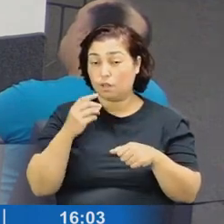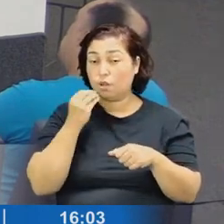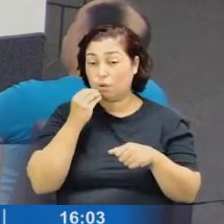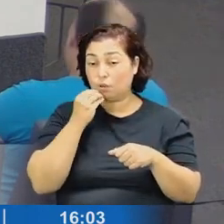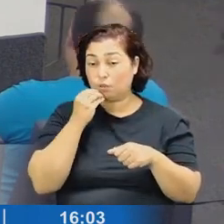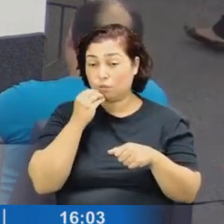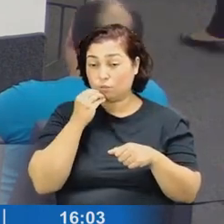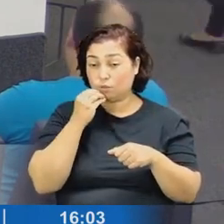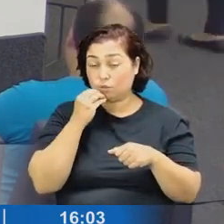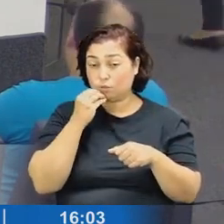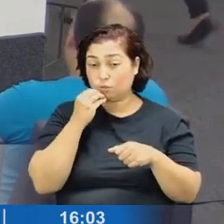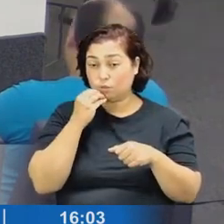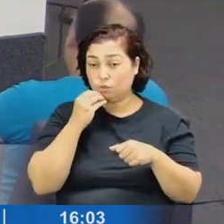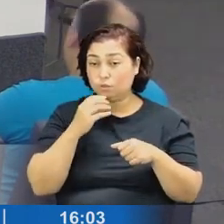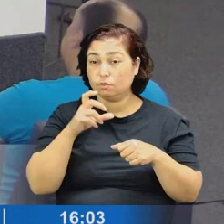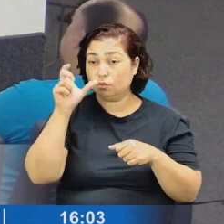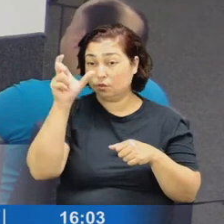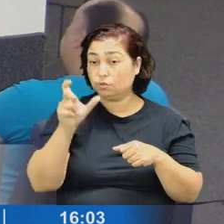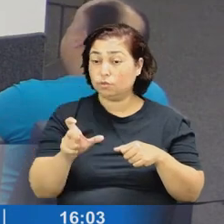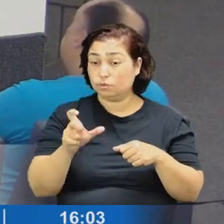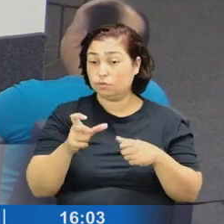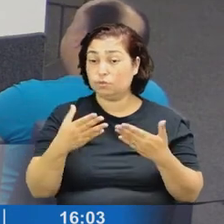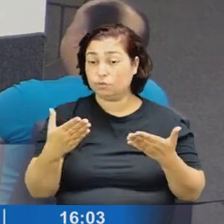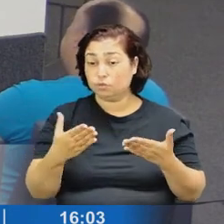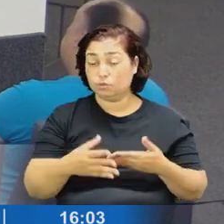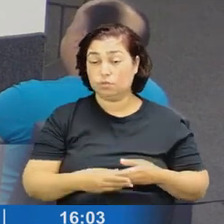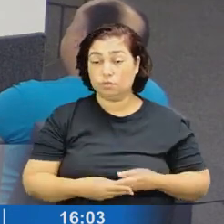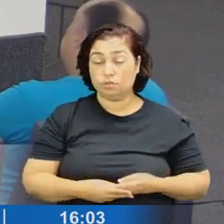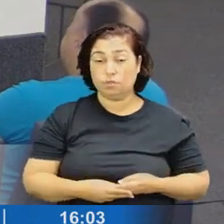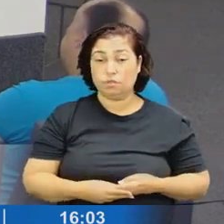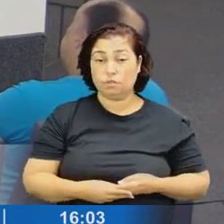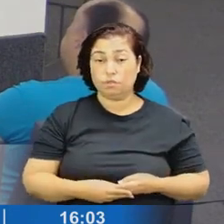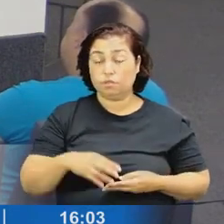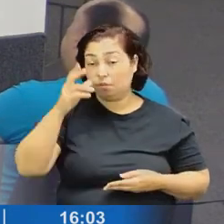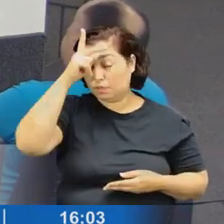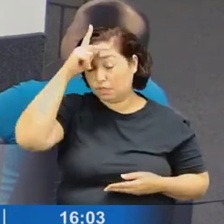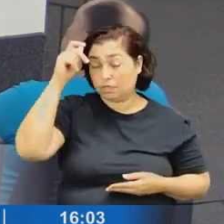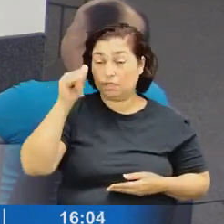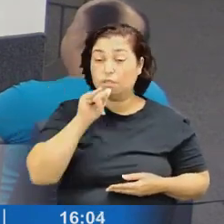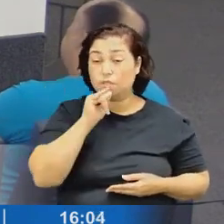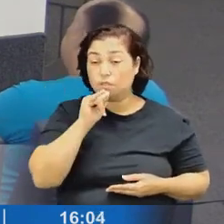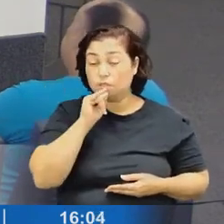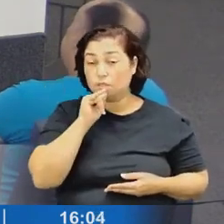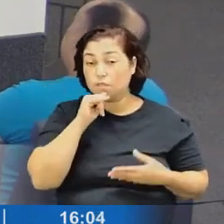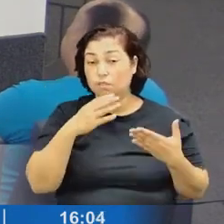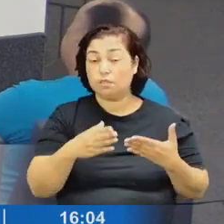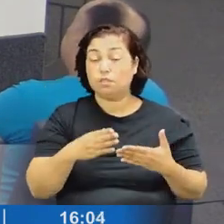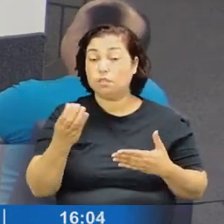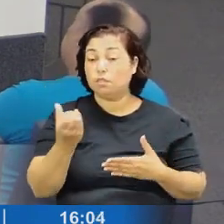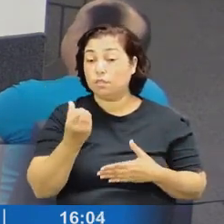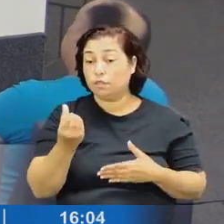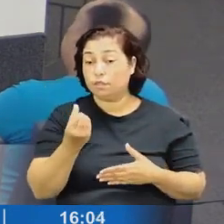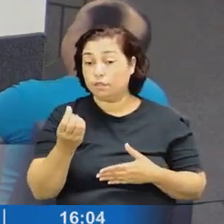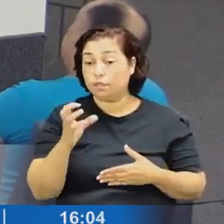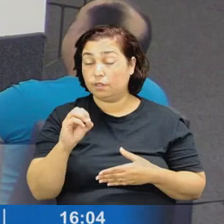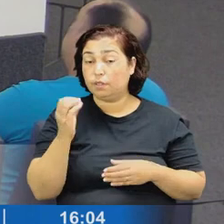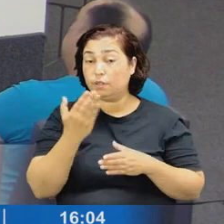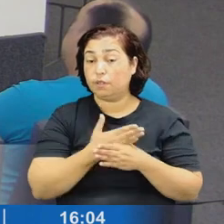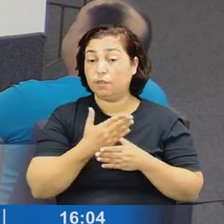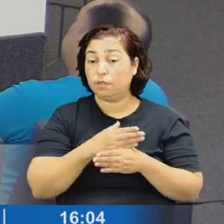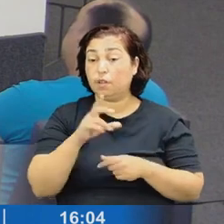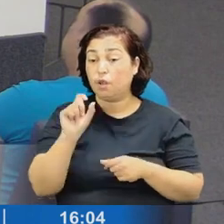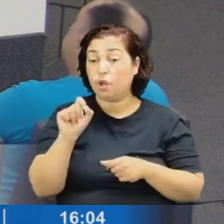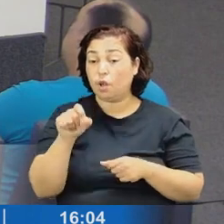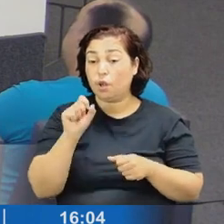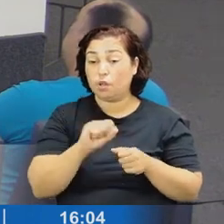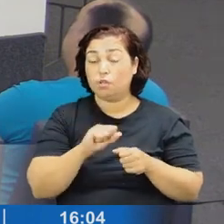filtro da ética da moralidade ele vai ter oportunidade do filtro né deu um exemplo tem 60 processos né administrativo o que que vai